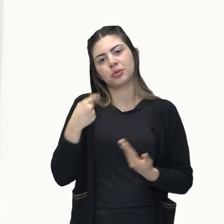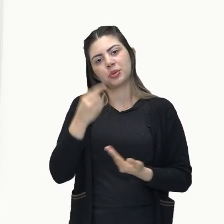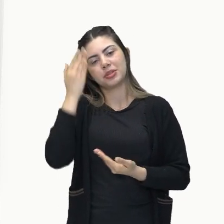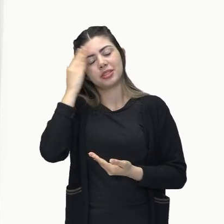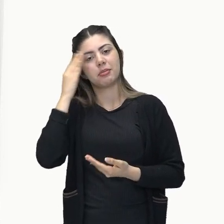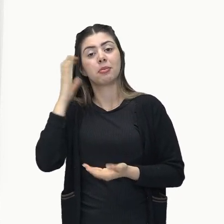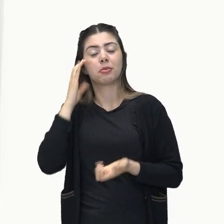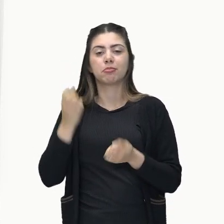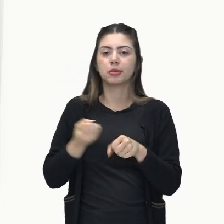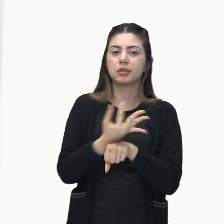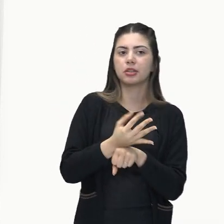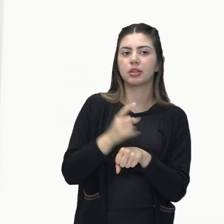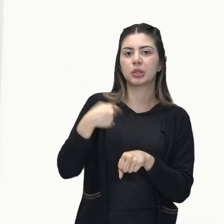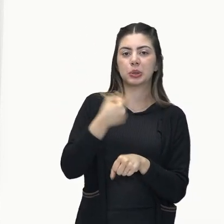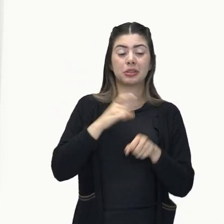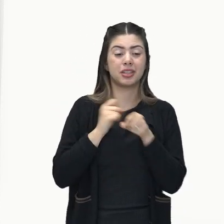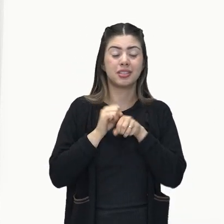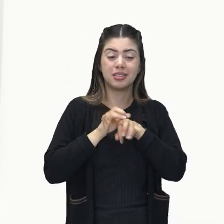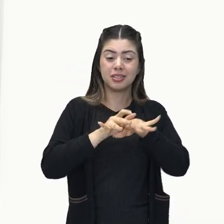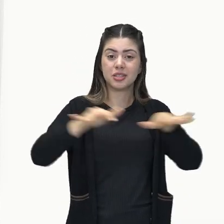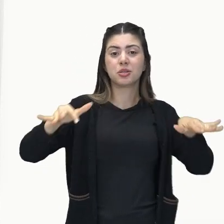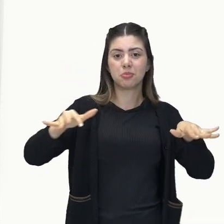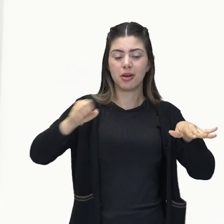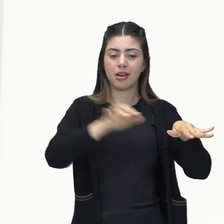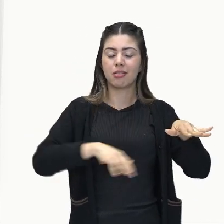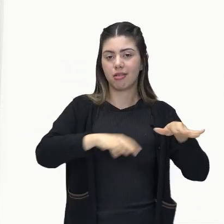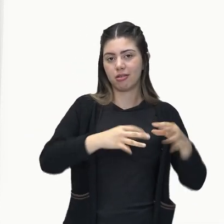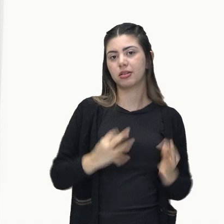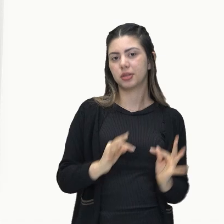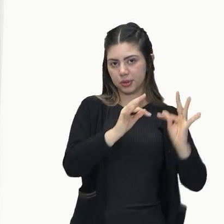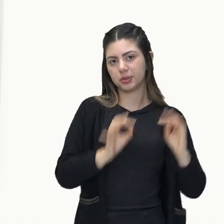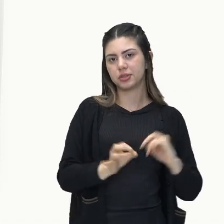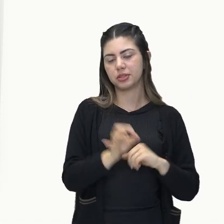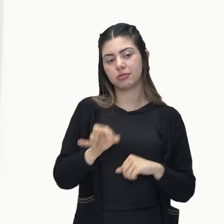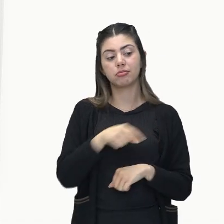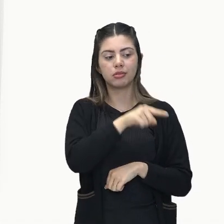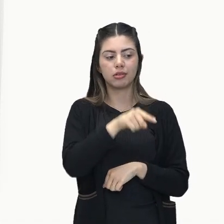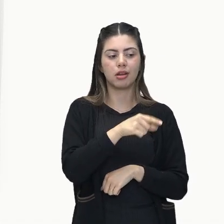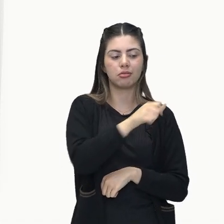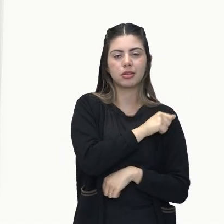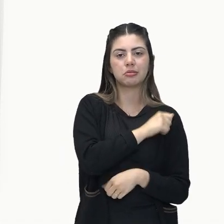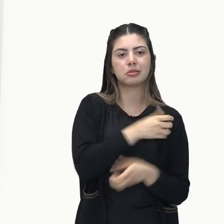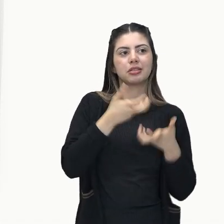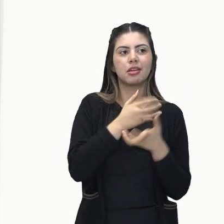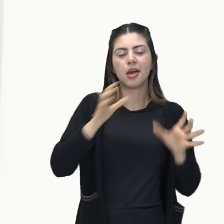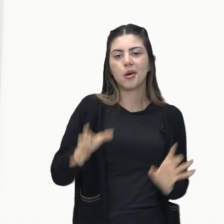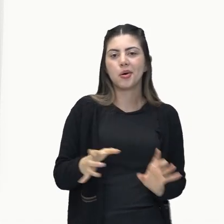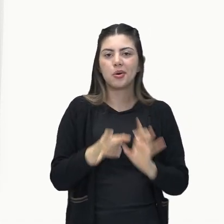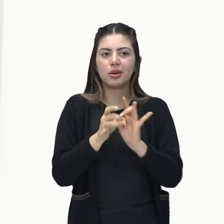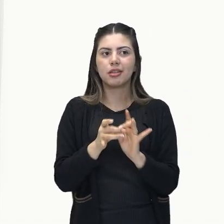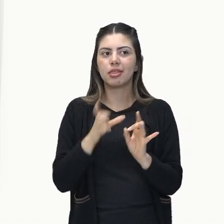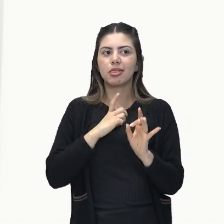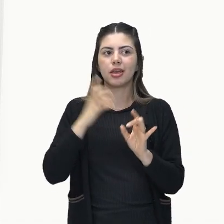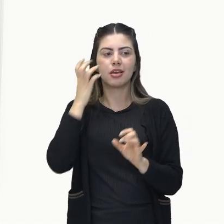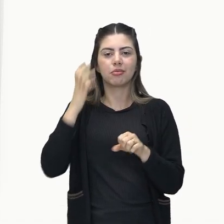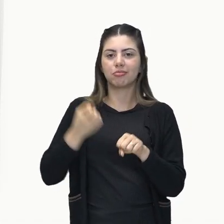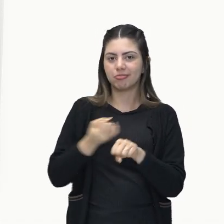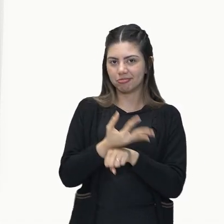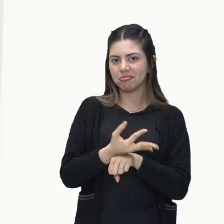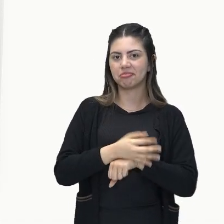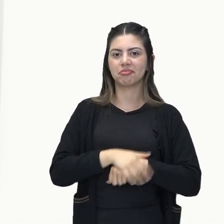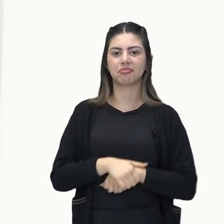são uma febre nos meios digitais, e eles quiseram produzir alguma coisa que tivessem essa